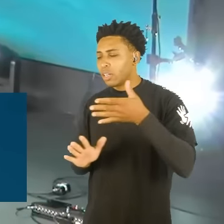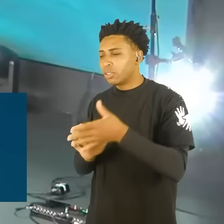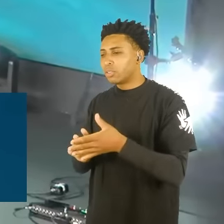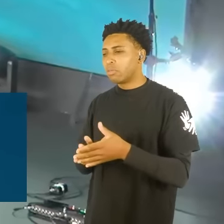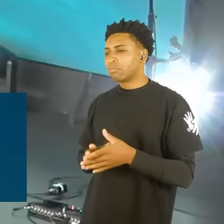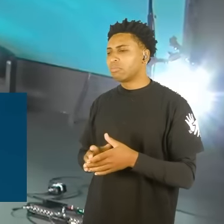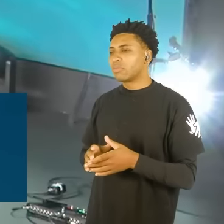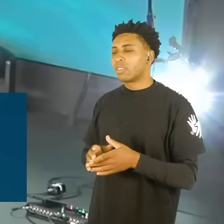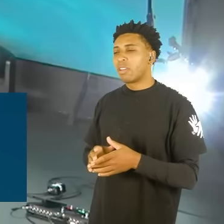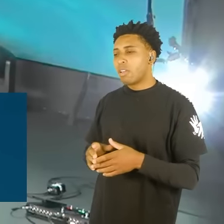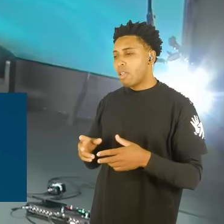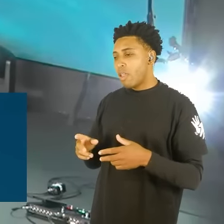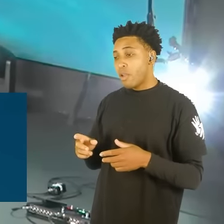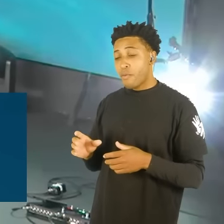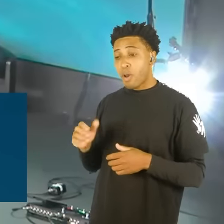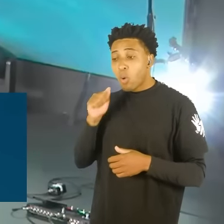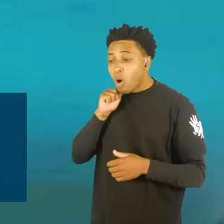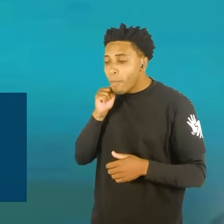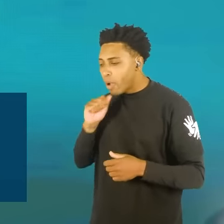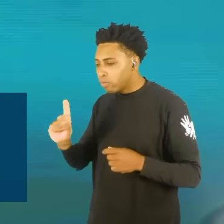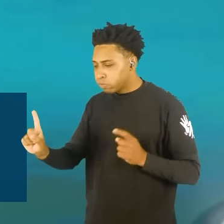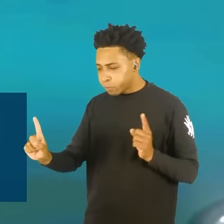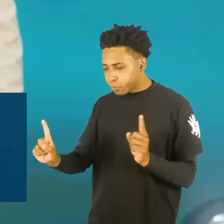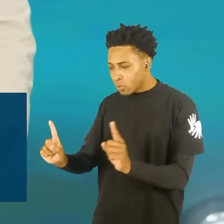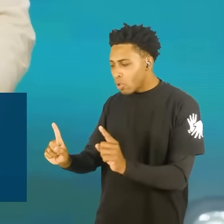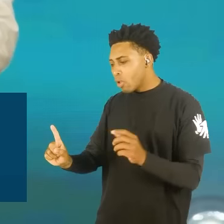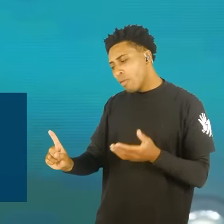Deus e falou com seu irmão Abel: vamos para o campo.